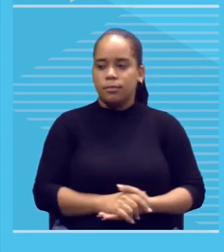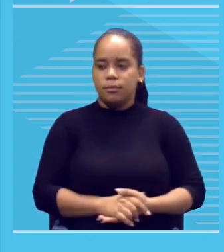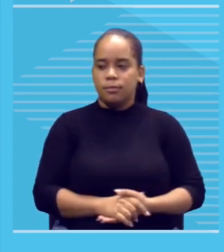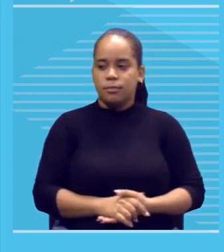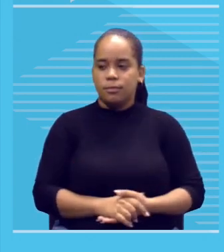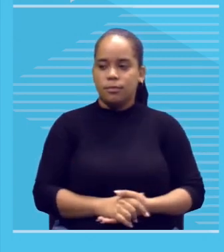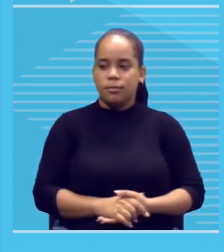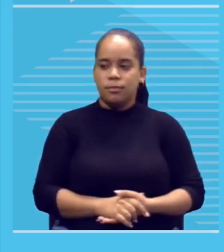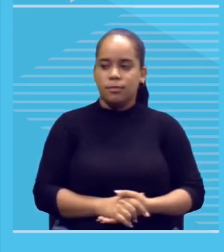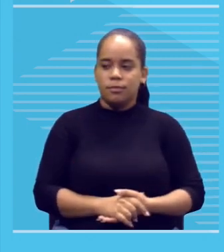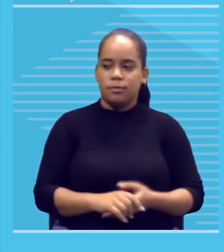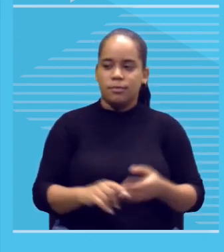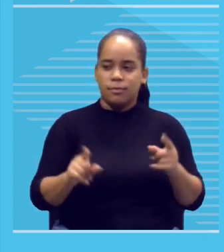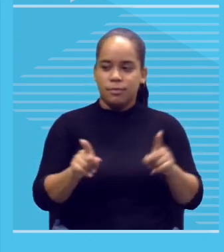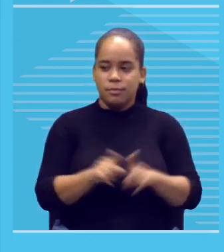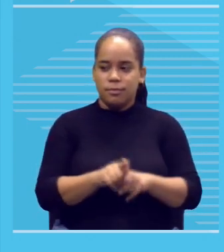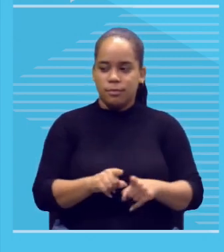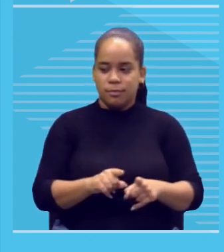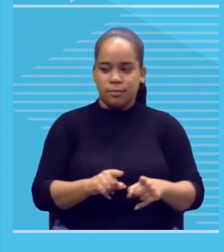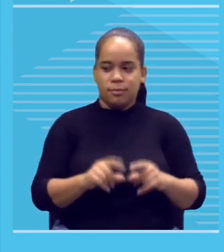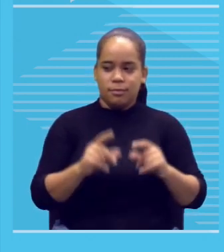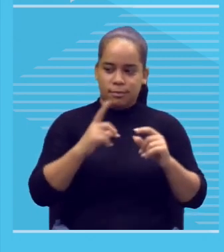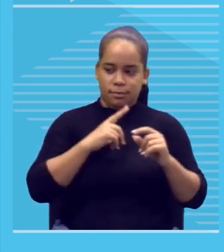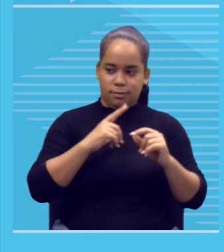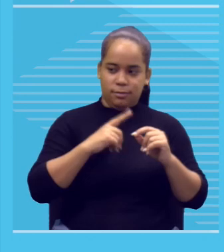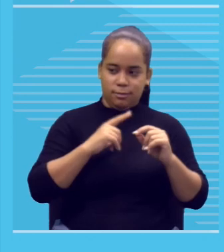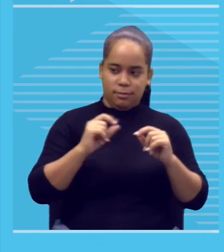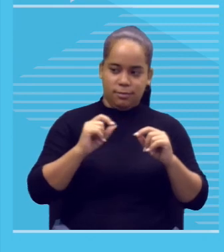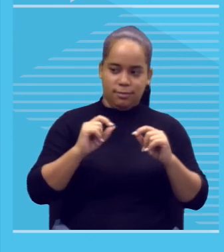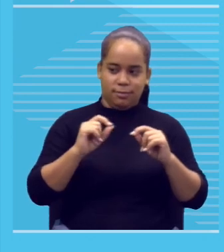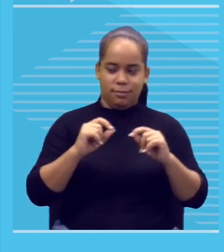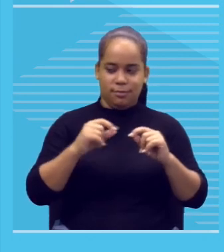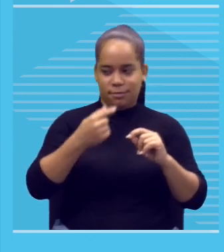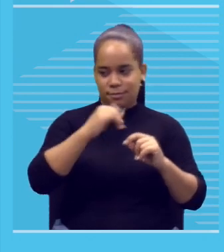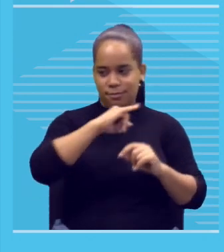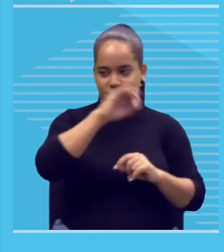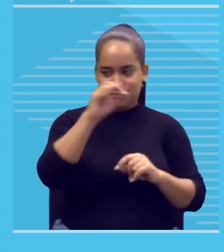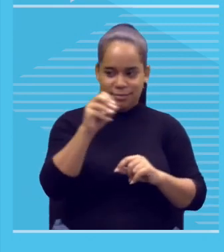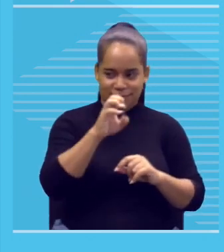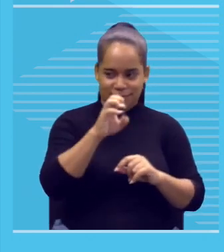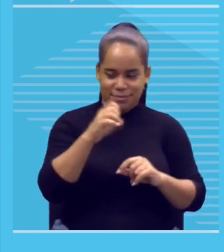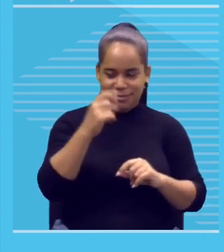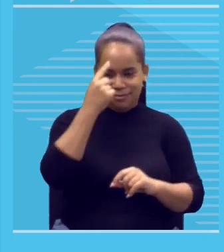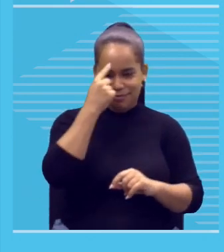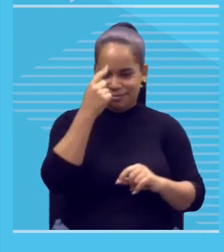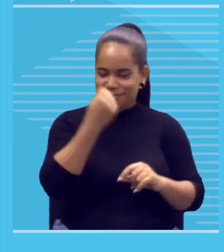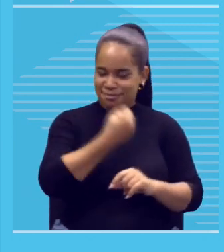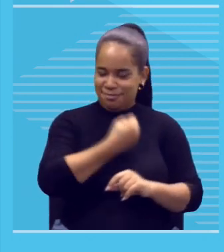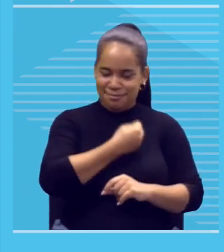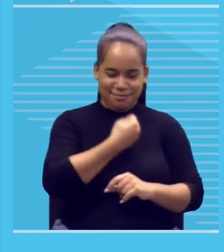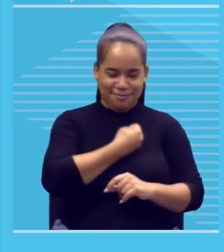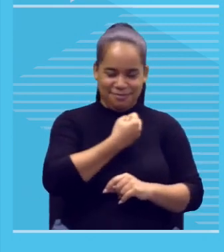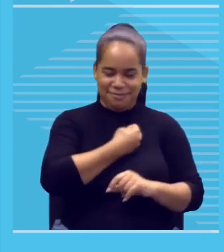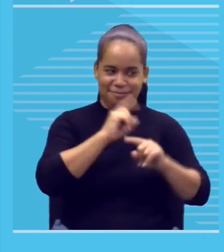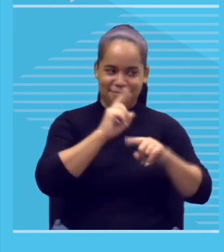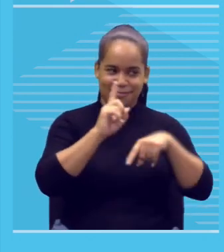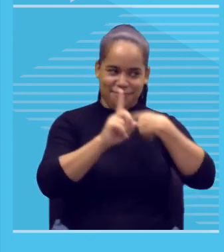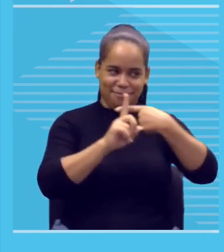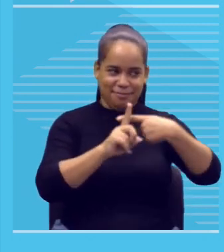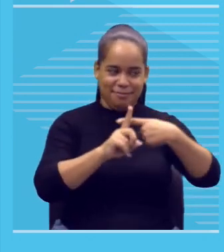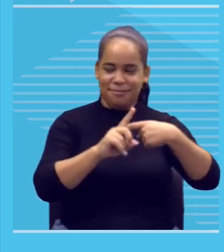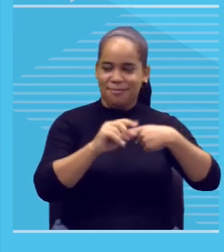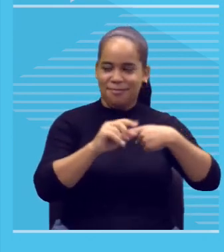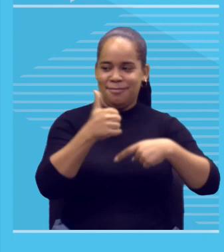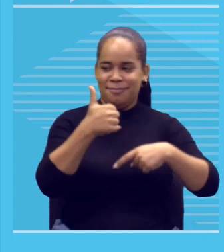né José pensou em um número a seguir adicionou-lhe 10 depois subitar aí